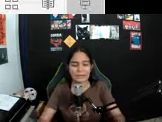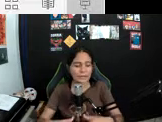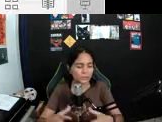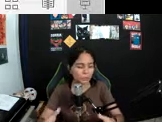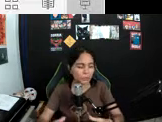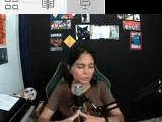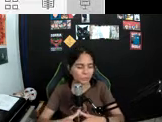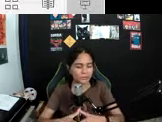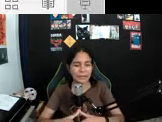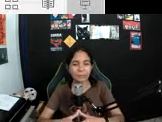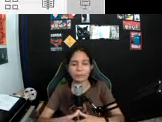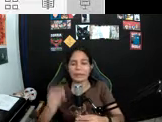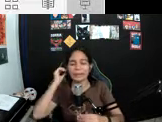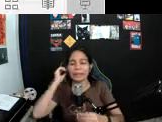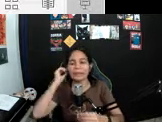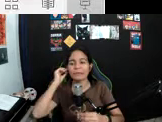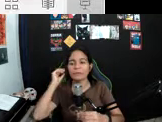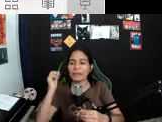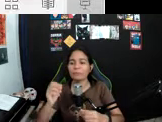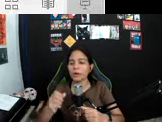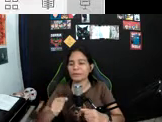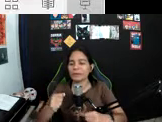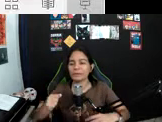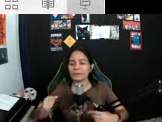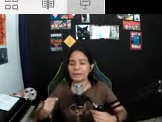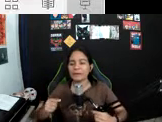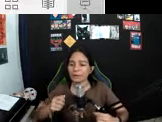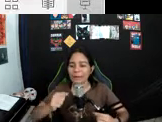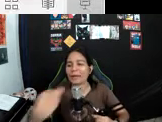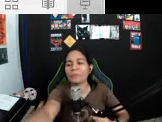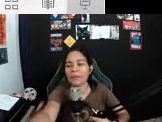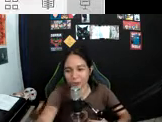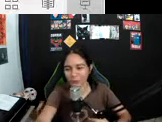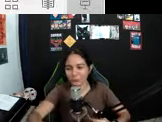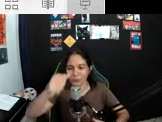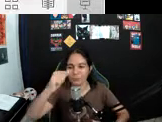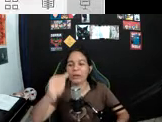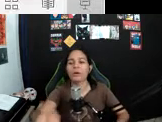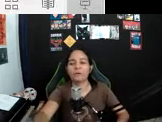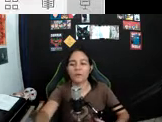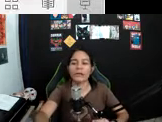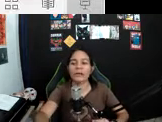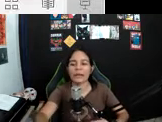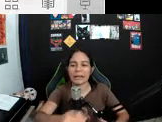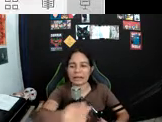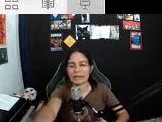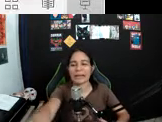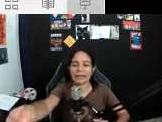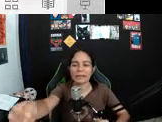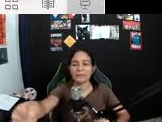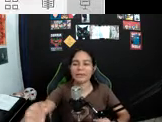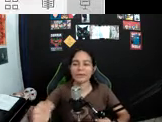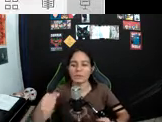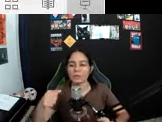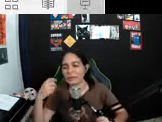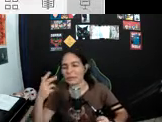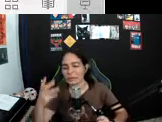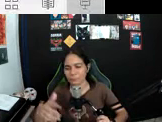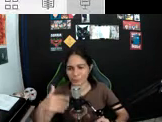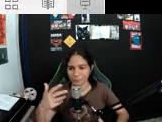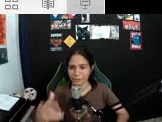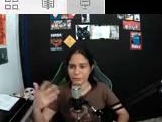uma tragédia, alguma coisa do tipo, né, e os repórteres vão lá, mete o microfone, né, na cara da